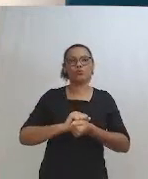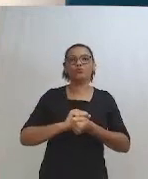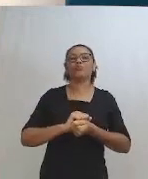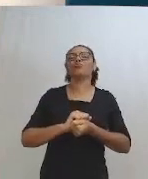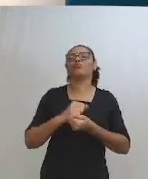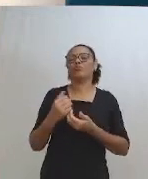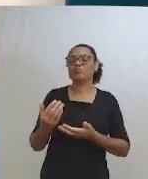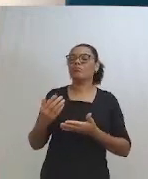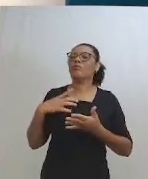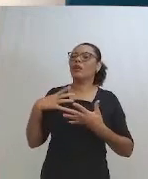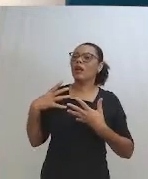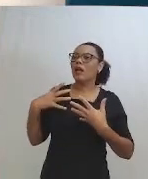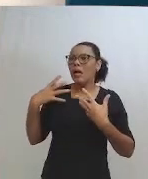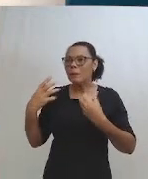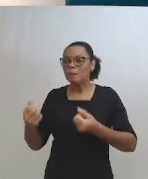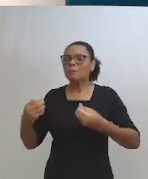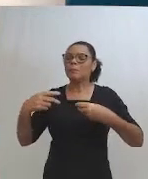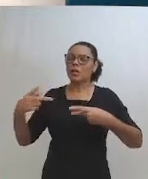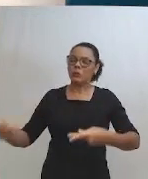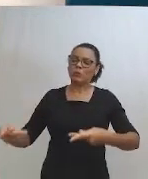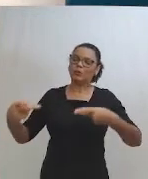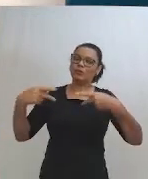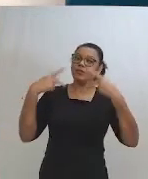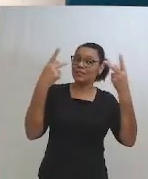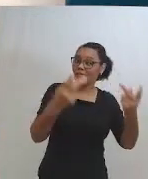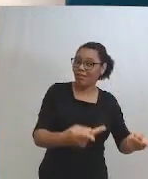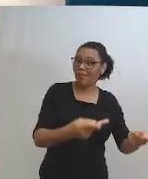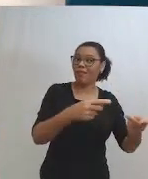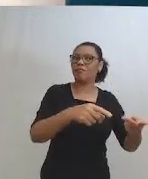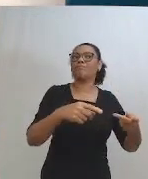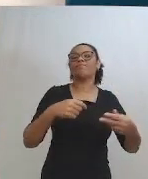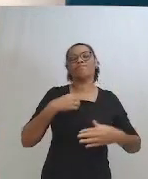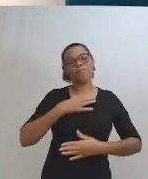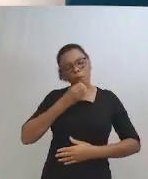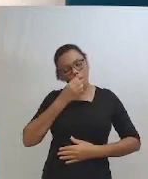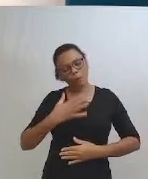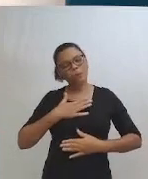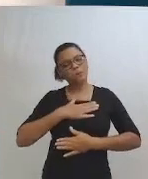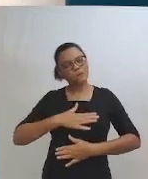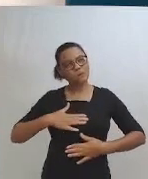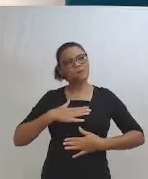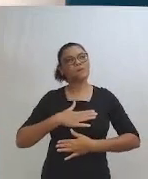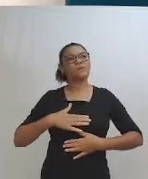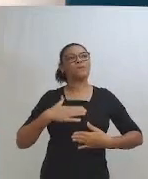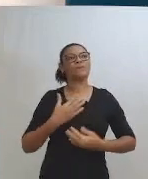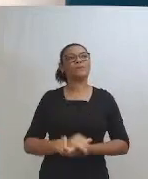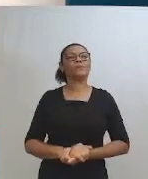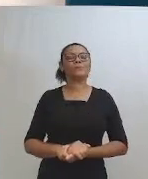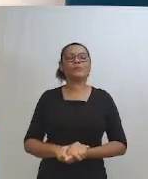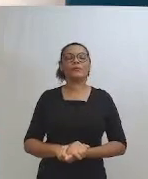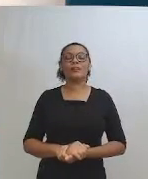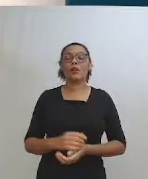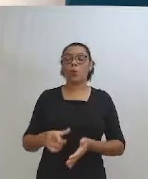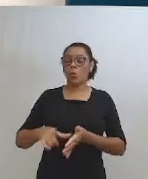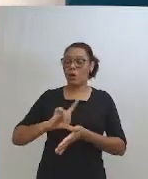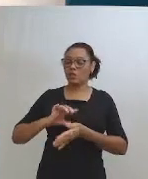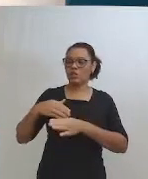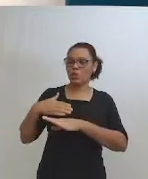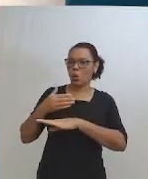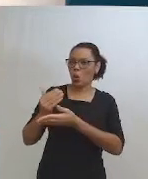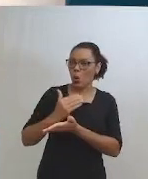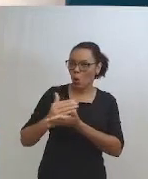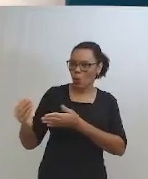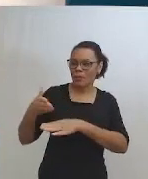gratidão pelo acesso. Então, Excelência, antes de adentrar na sustentação